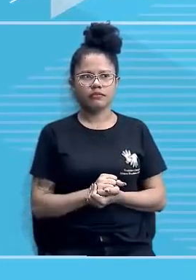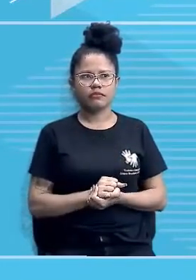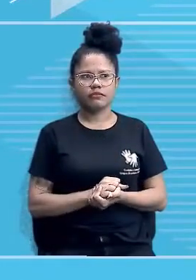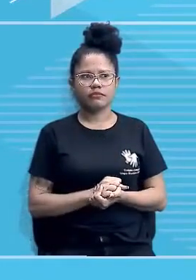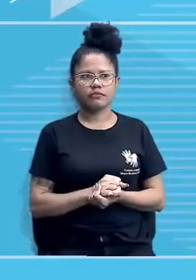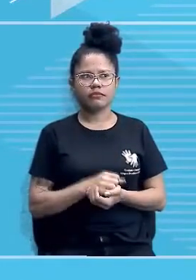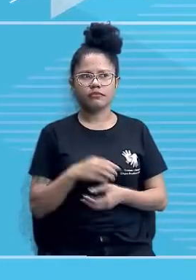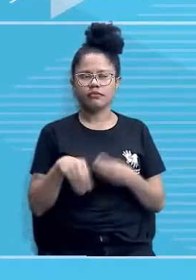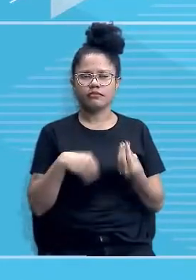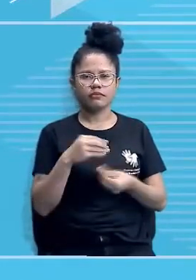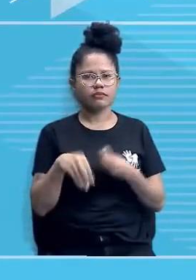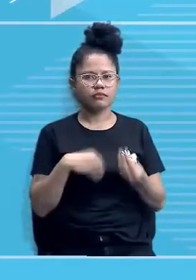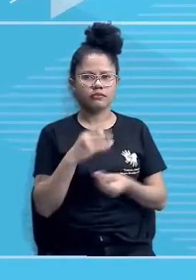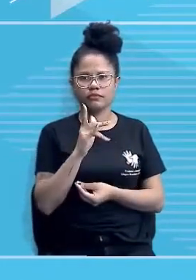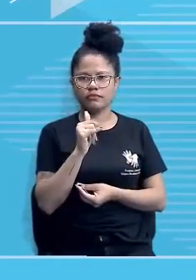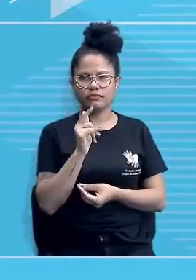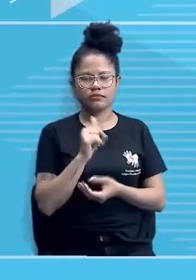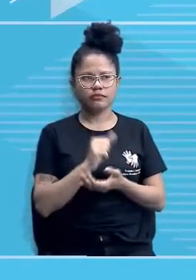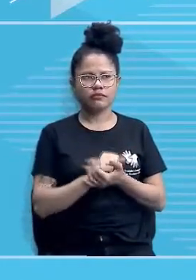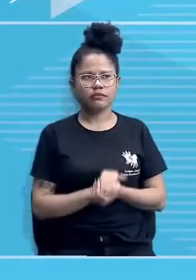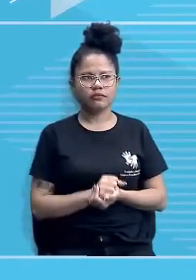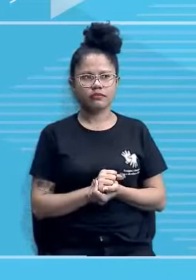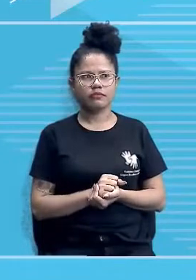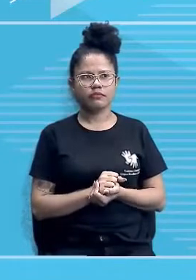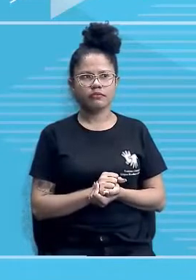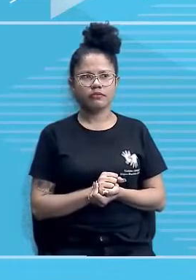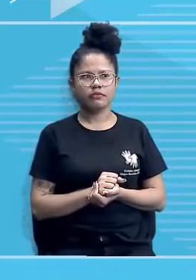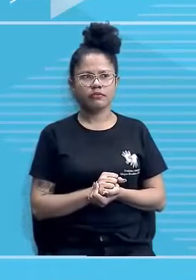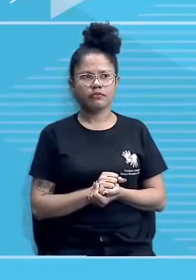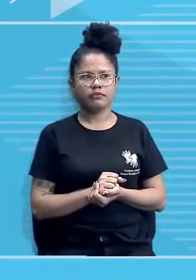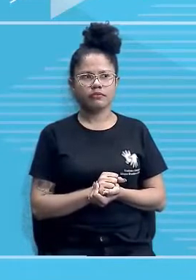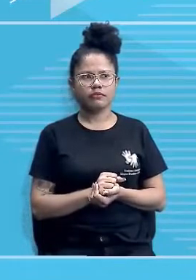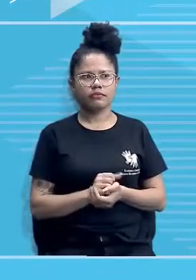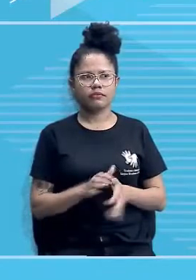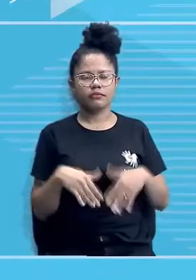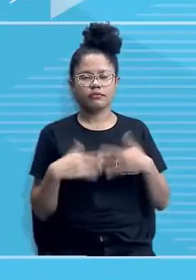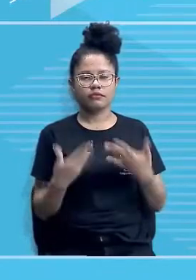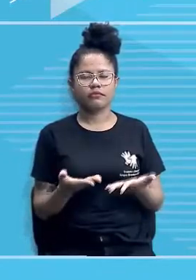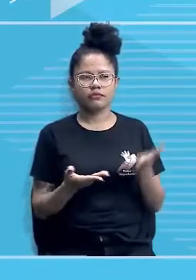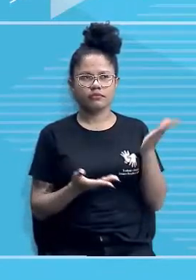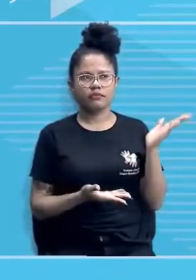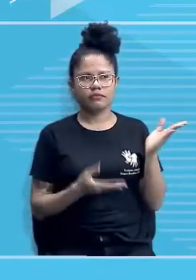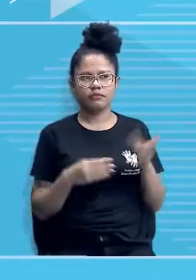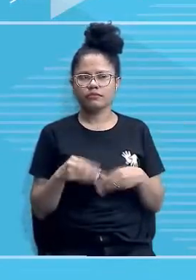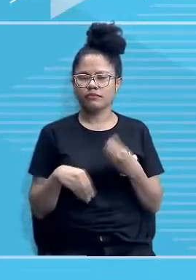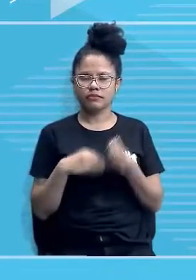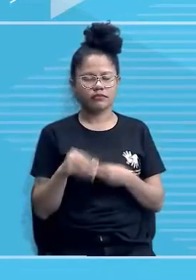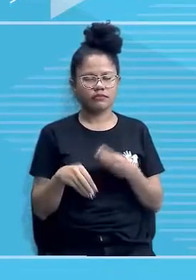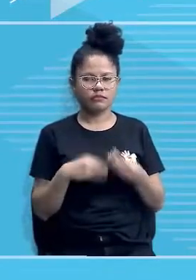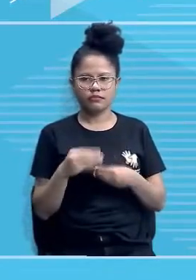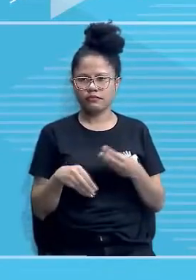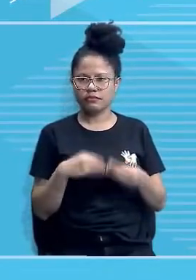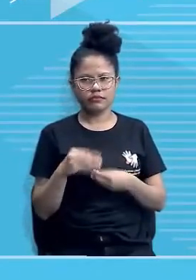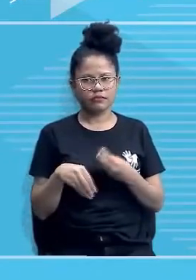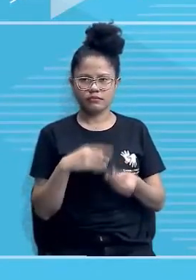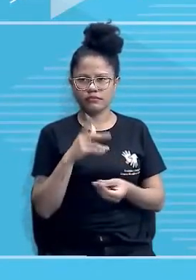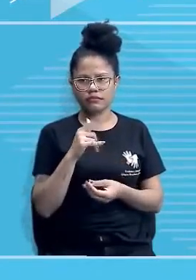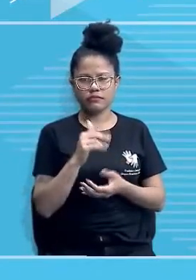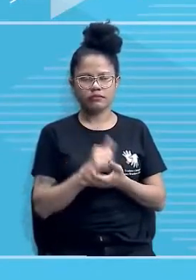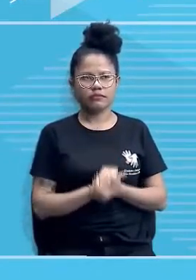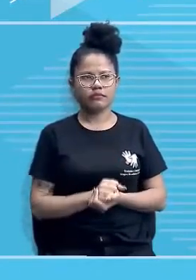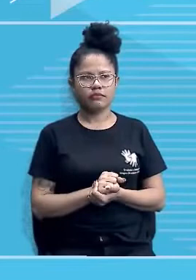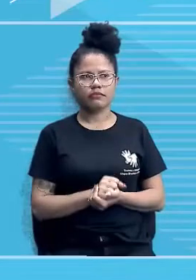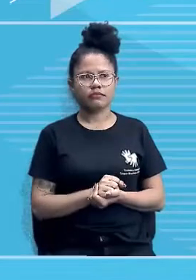que é o menos menos solúvel Qual dos compostos é menos solo Ou seja insolúvel no benzeno